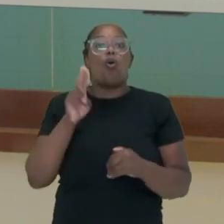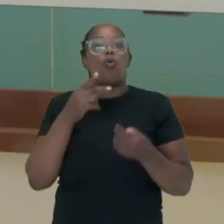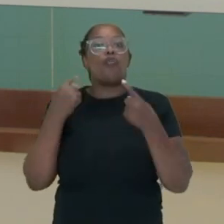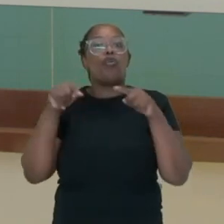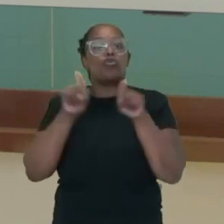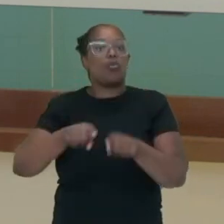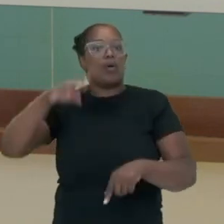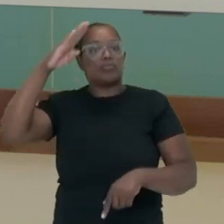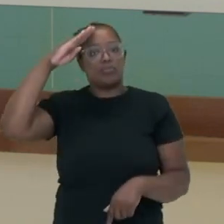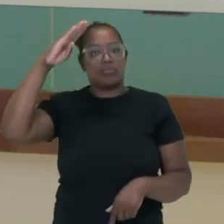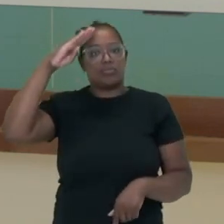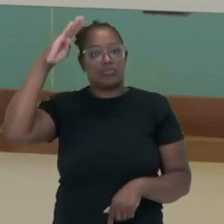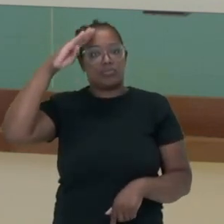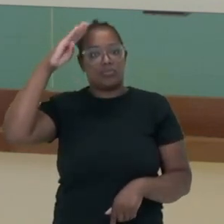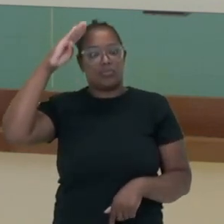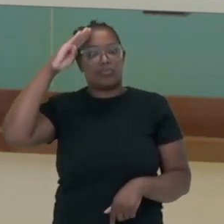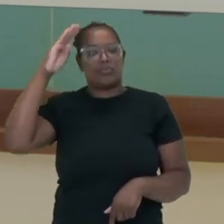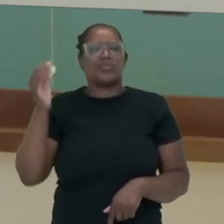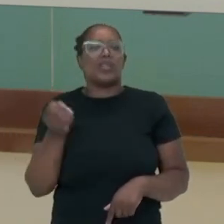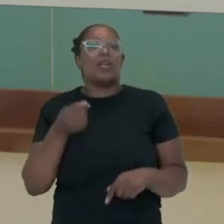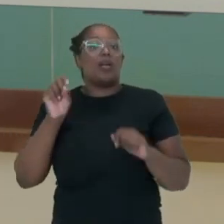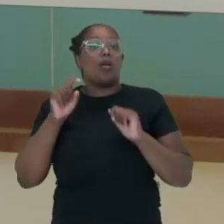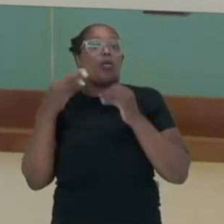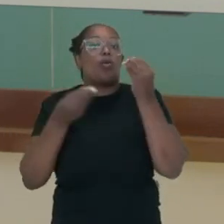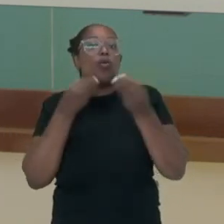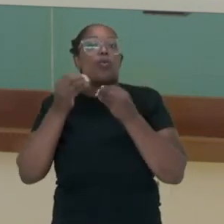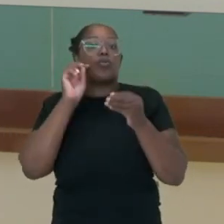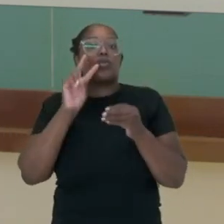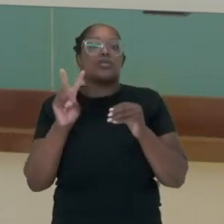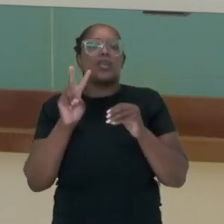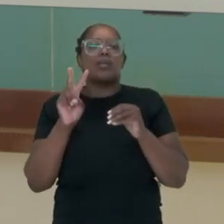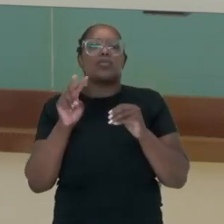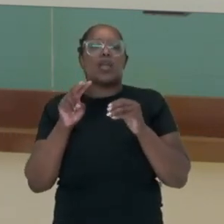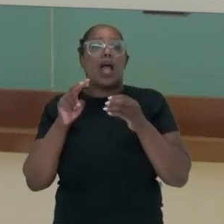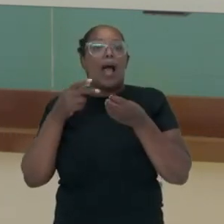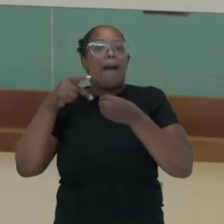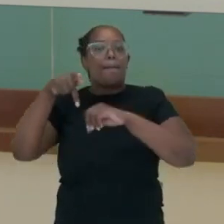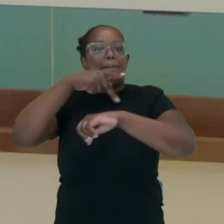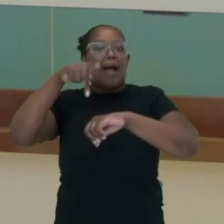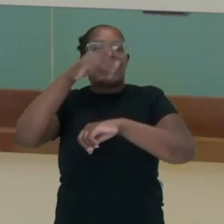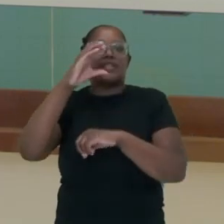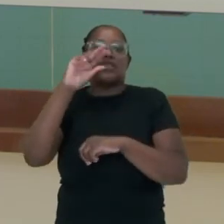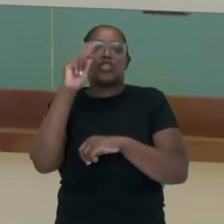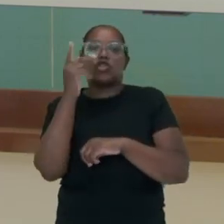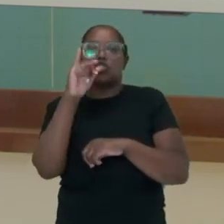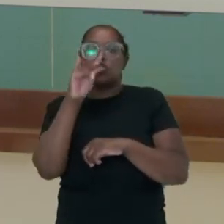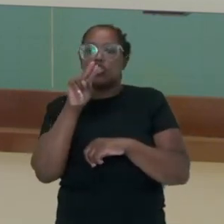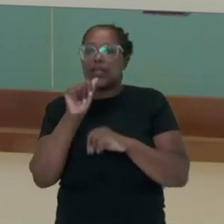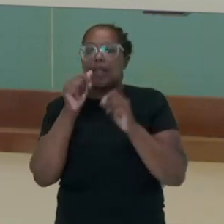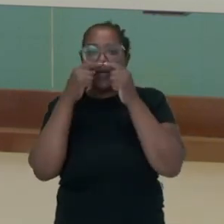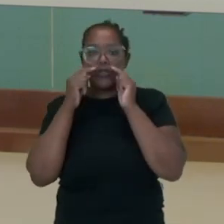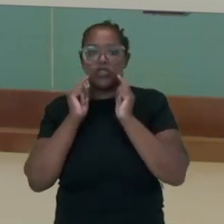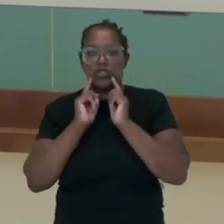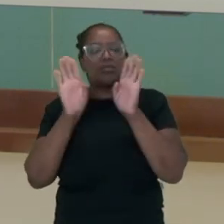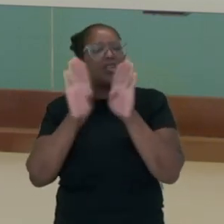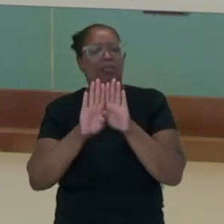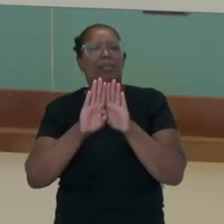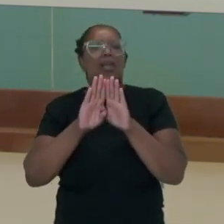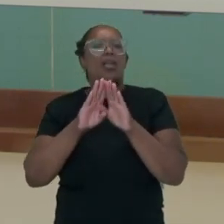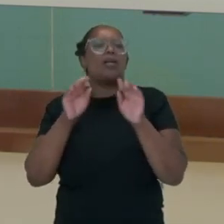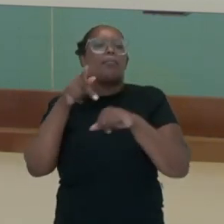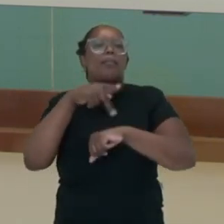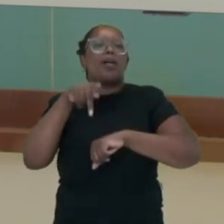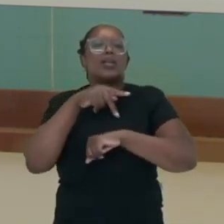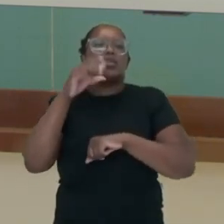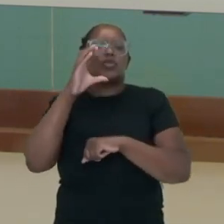num modelo específico, como nós vemos, por exemplo, China com seu modelo de socialismo, Cuba com seu modelo de socialismo e Coreia do Norte com